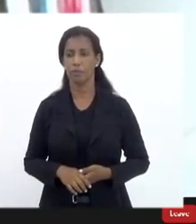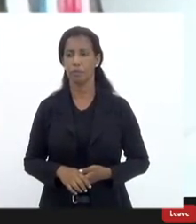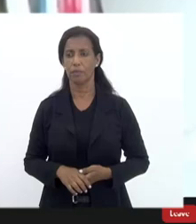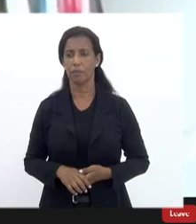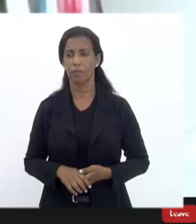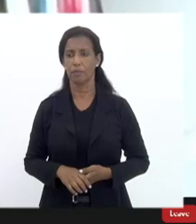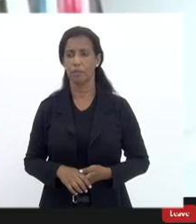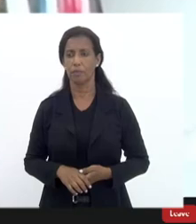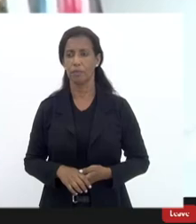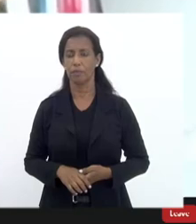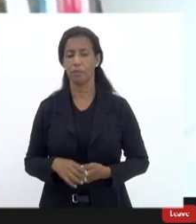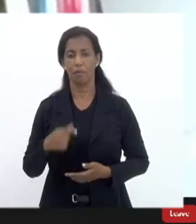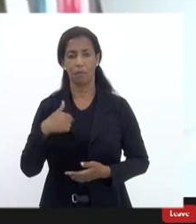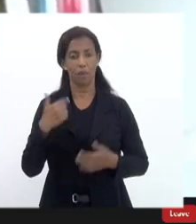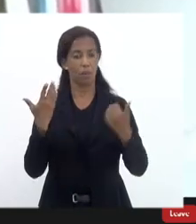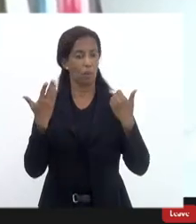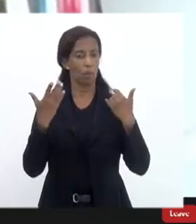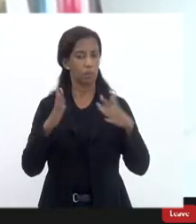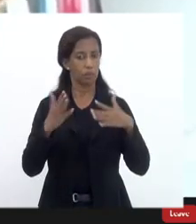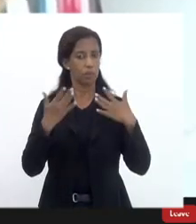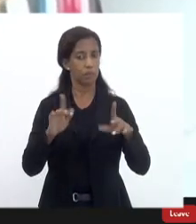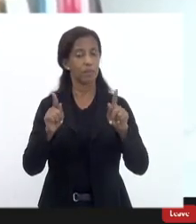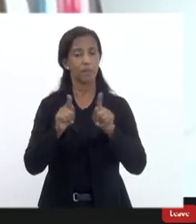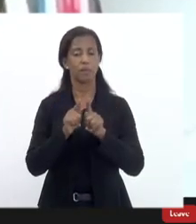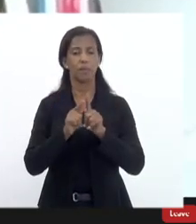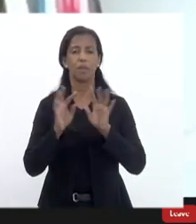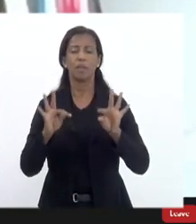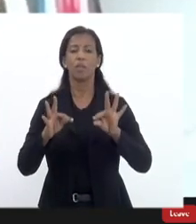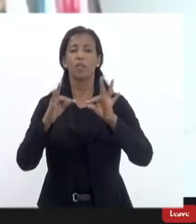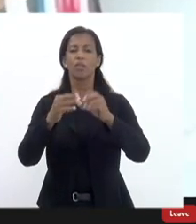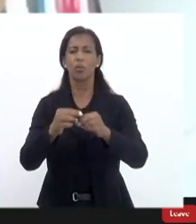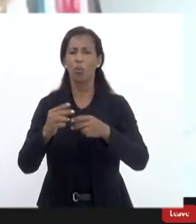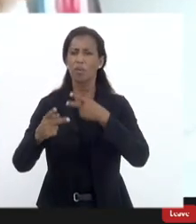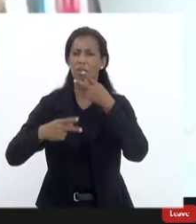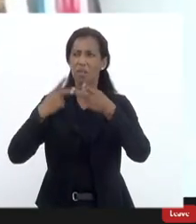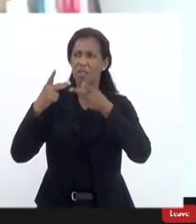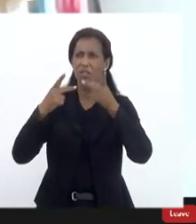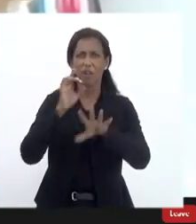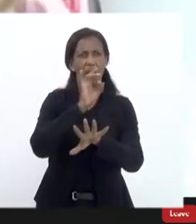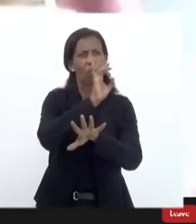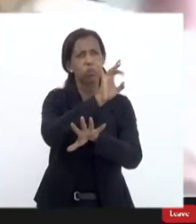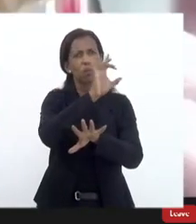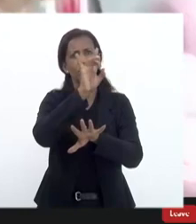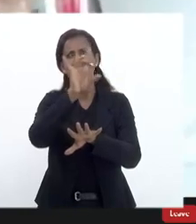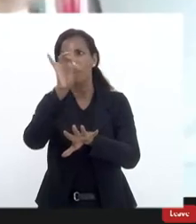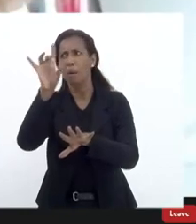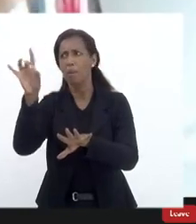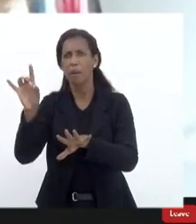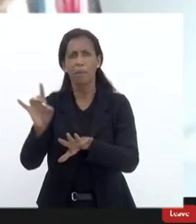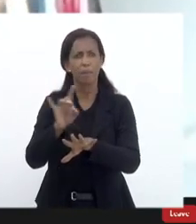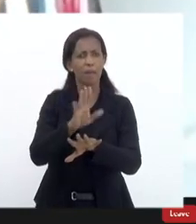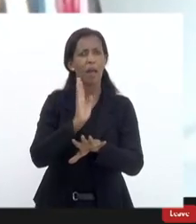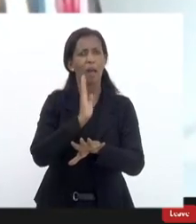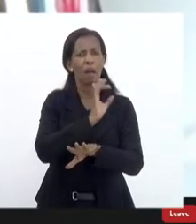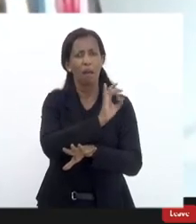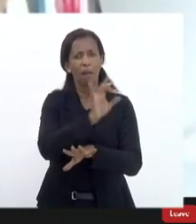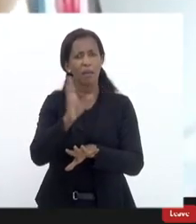vou parabenizar também todas as falas que me contemplam, então não vou